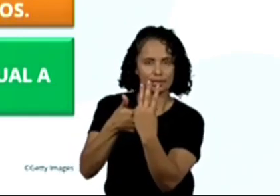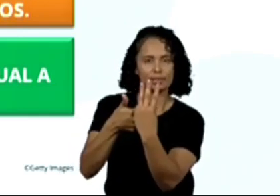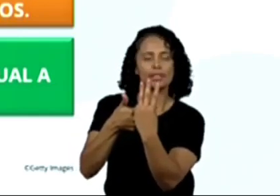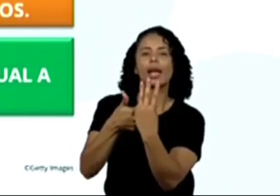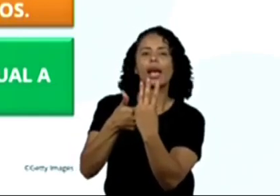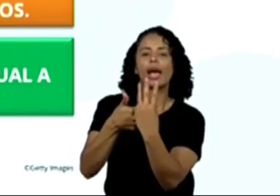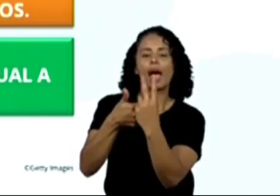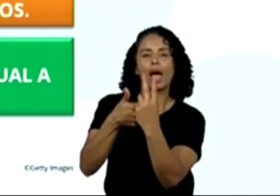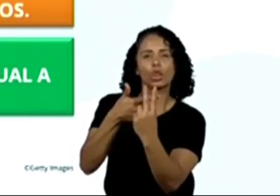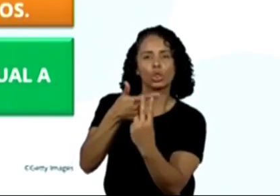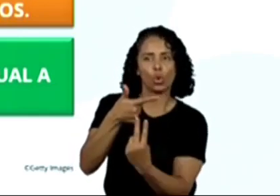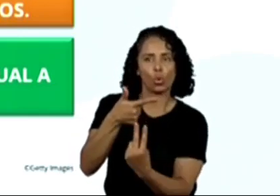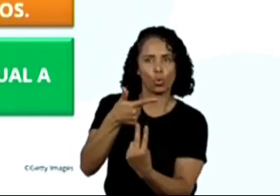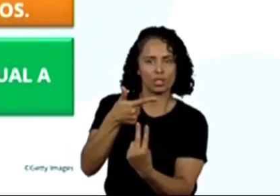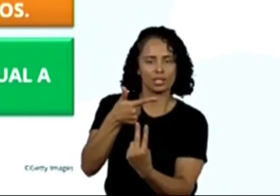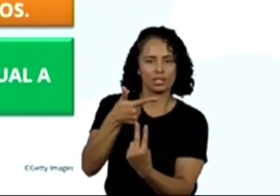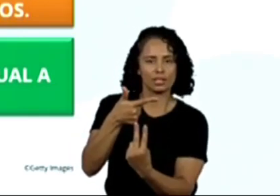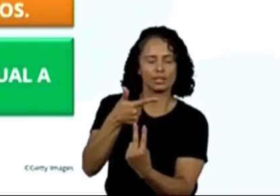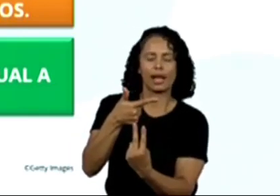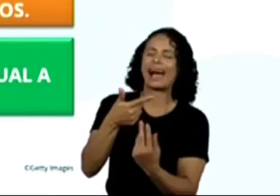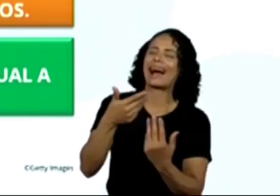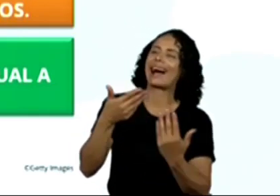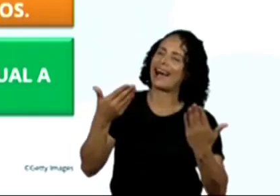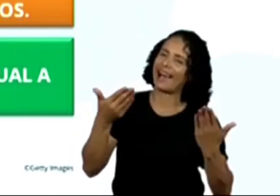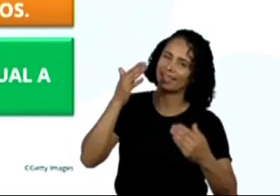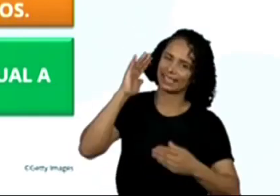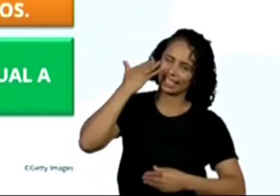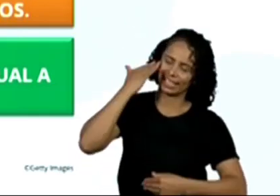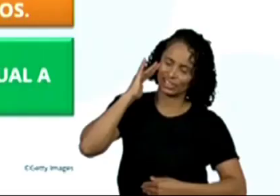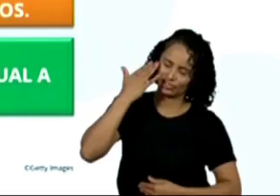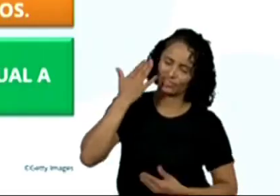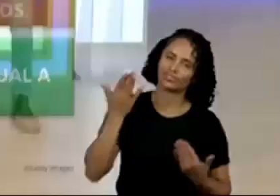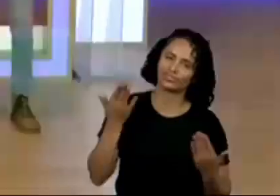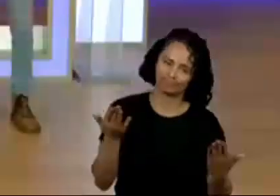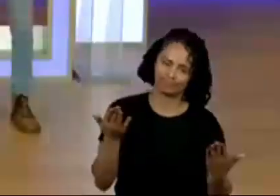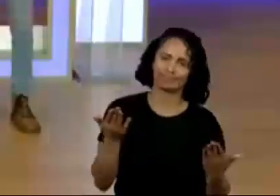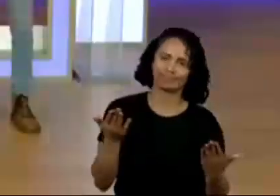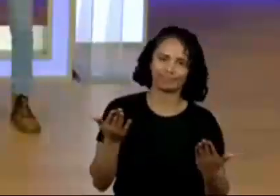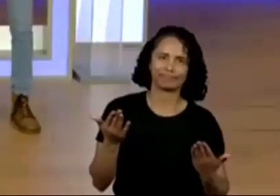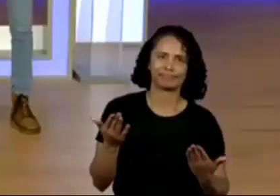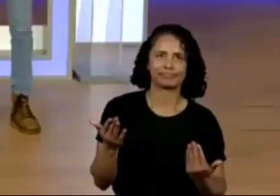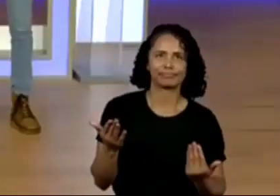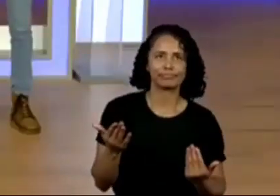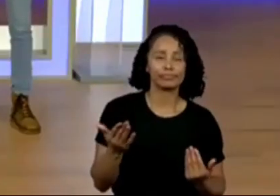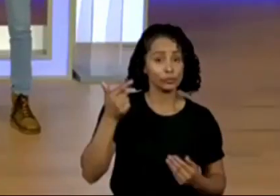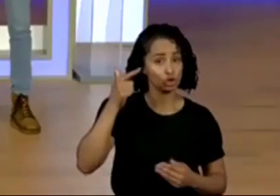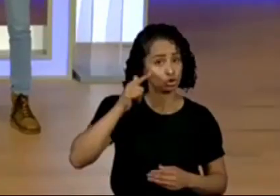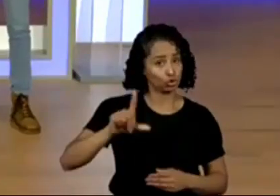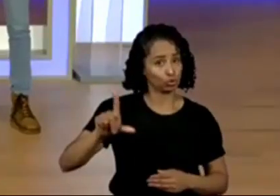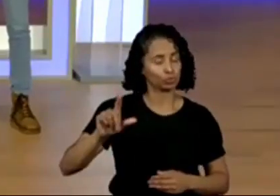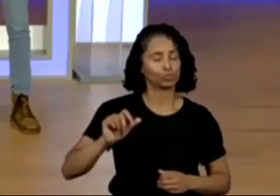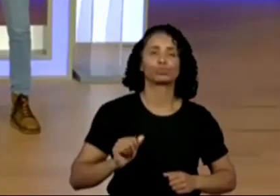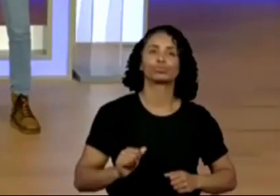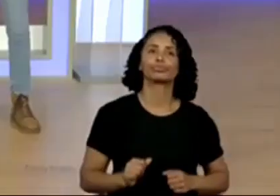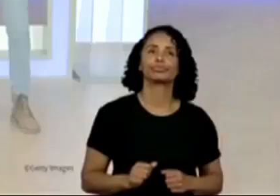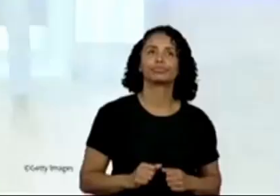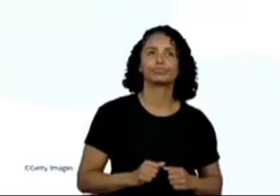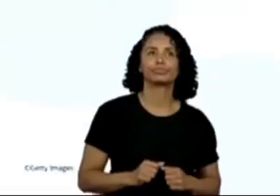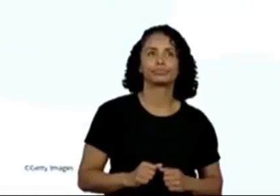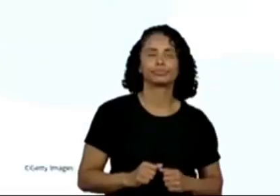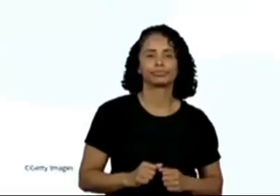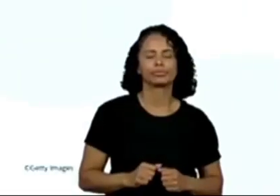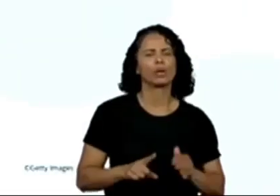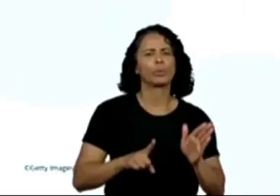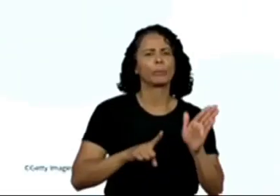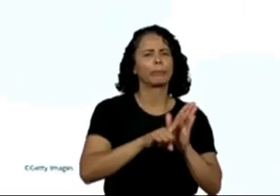ali, eu encontro 2, Joelson. Entendemos direitinho, como a professora Adriana apontou. Beleza, obrigado. Vamos então continuar? Então agora a minha